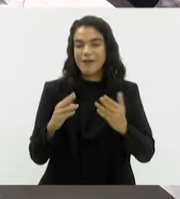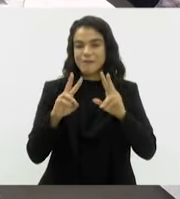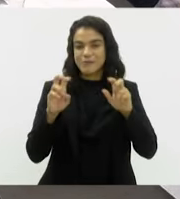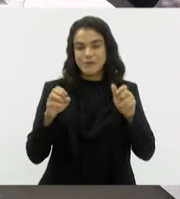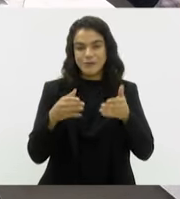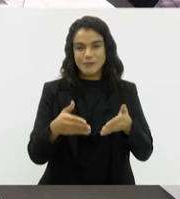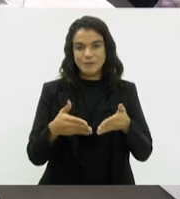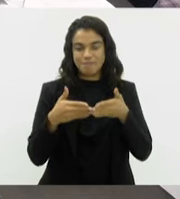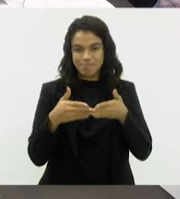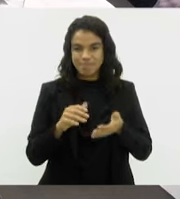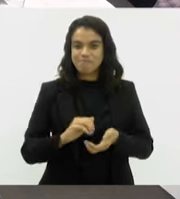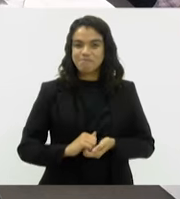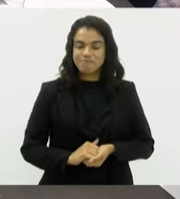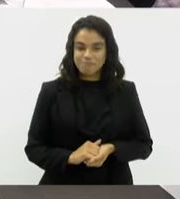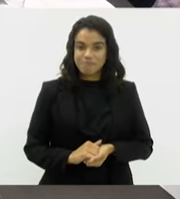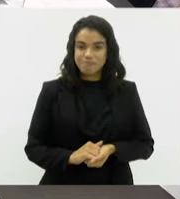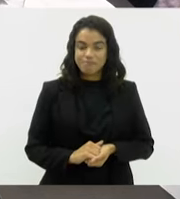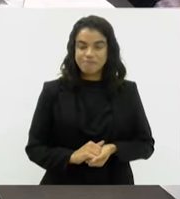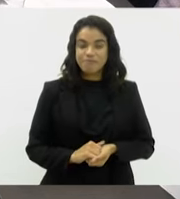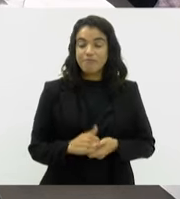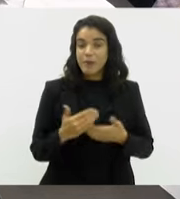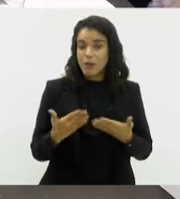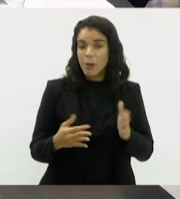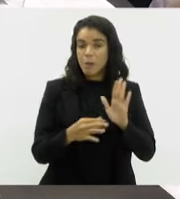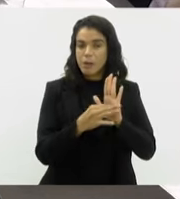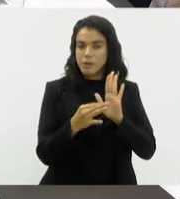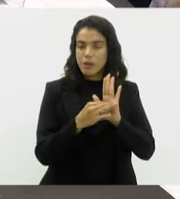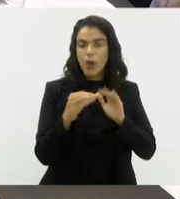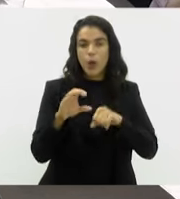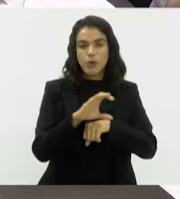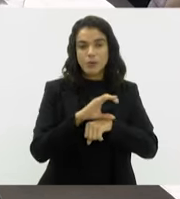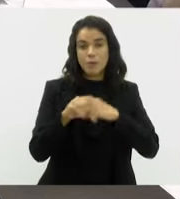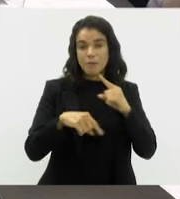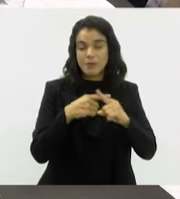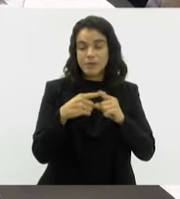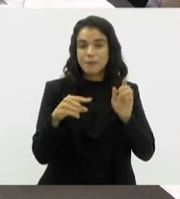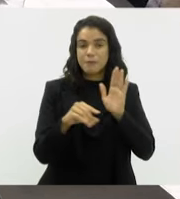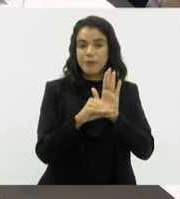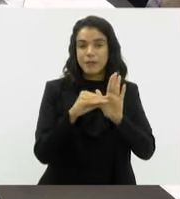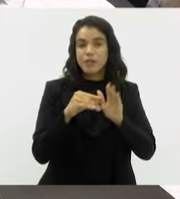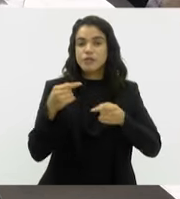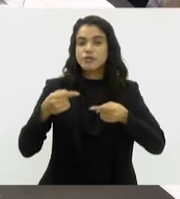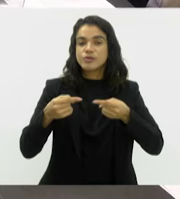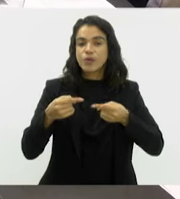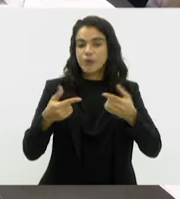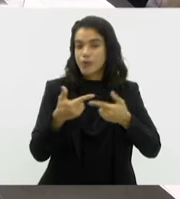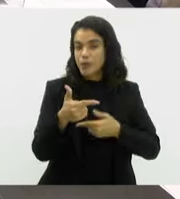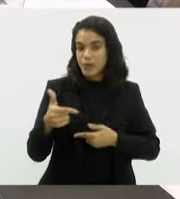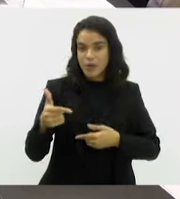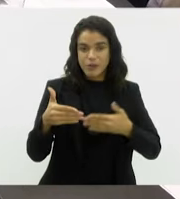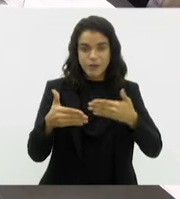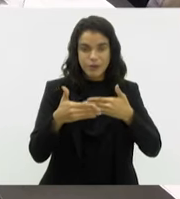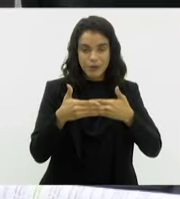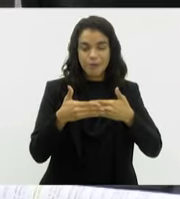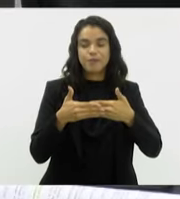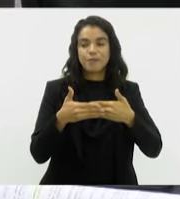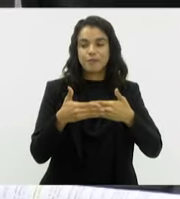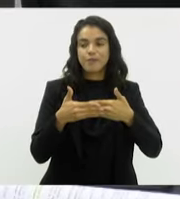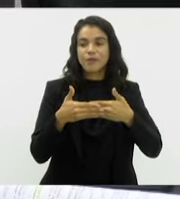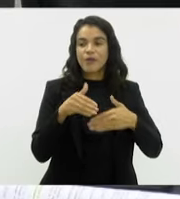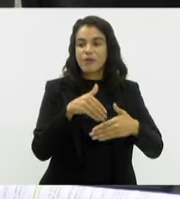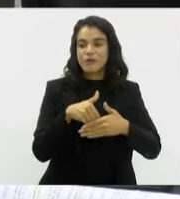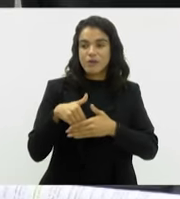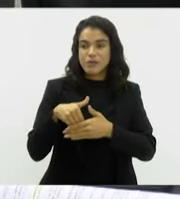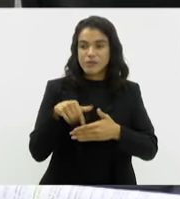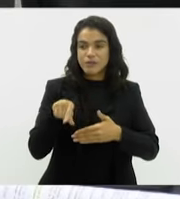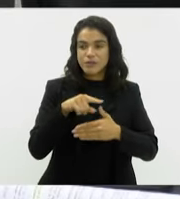isenções. Enfim, então, parecer é pela constitucionalidade com emenda em discussão. Não havendo quem queira discutir, encerrada a discussão,